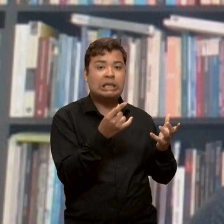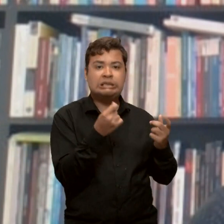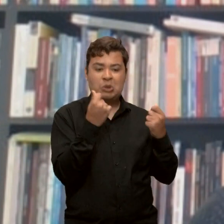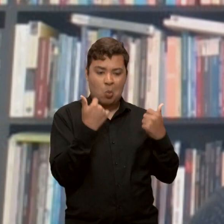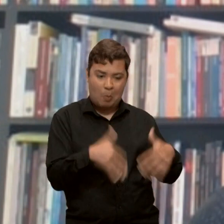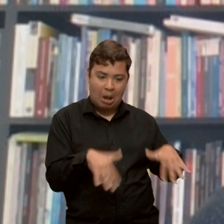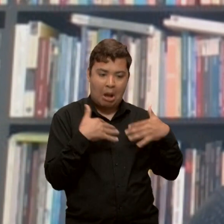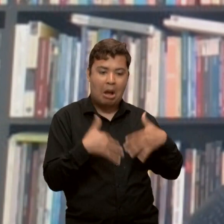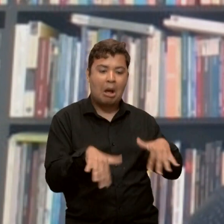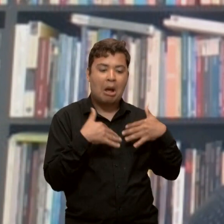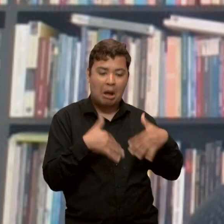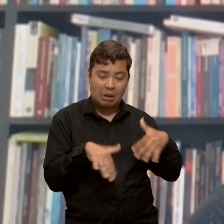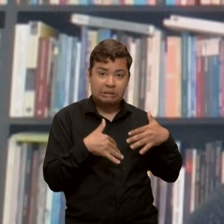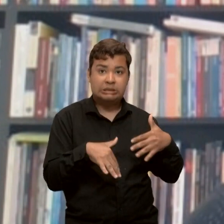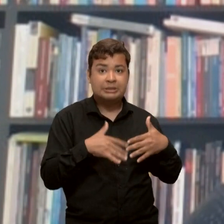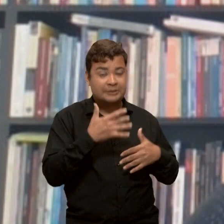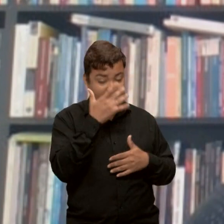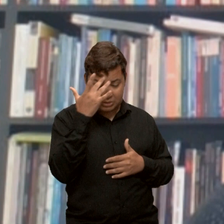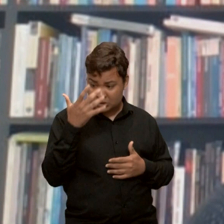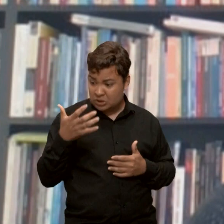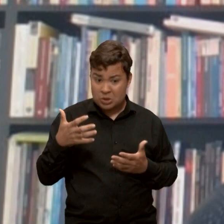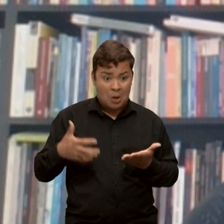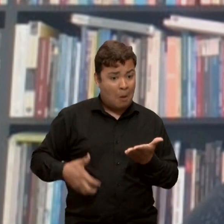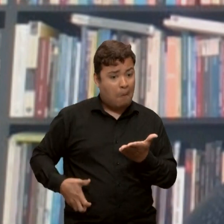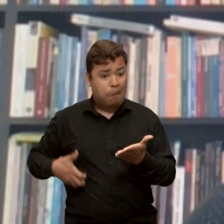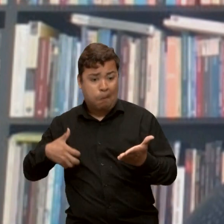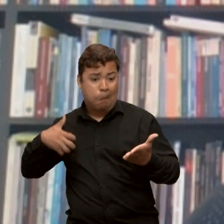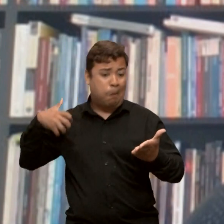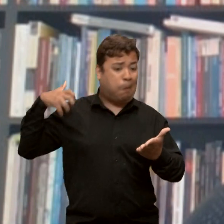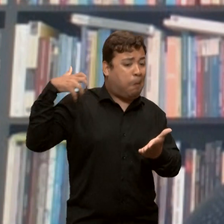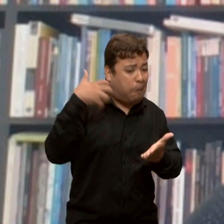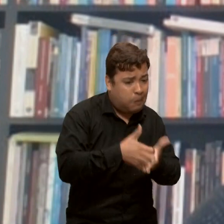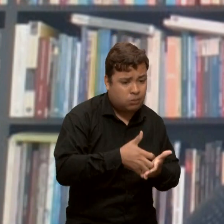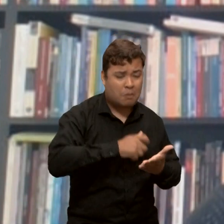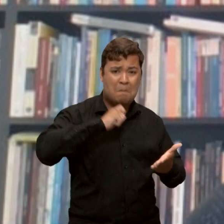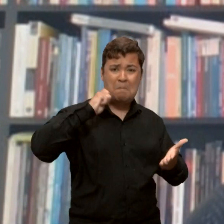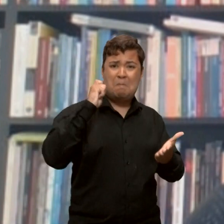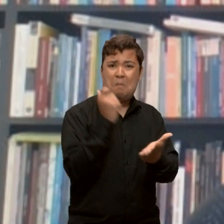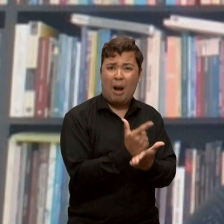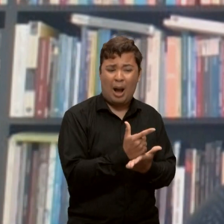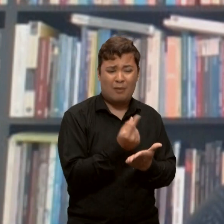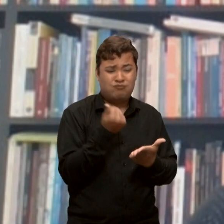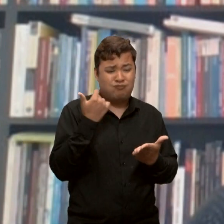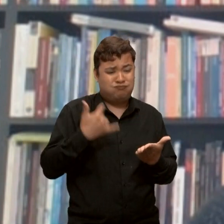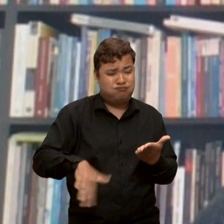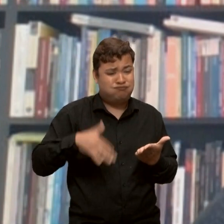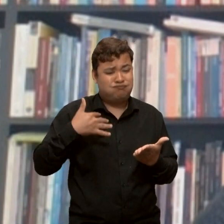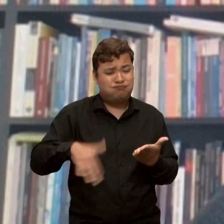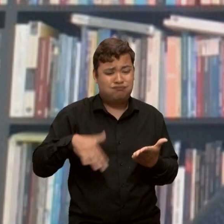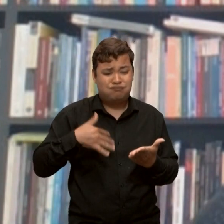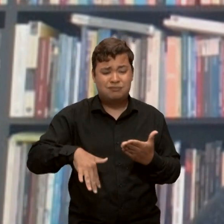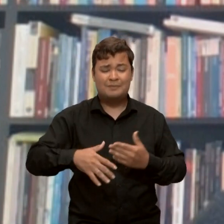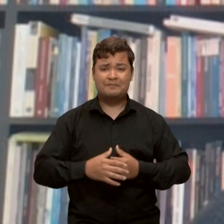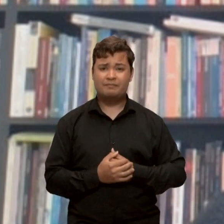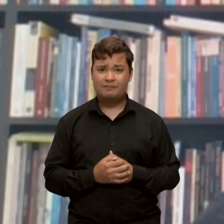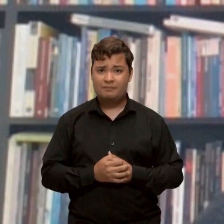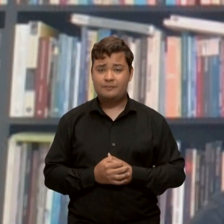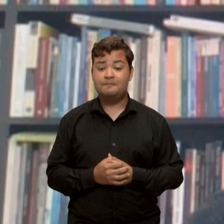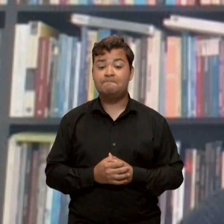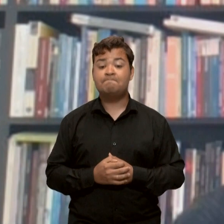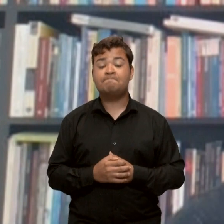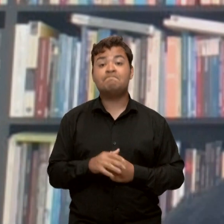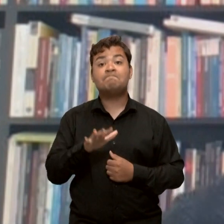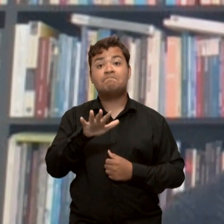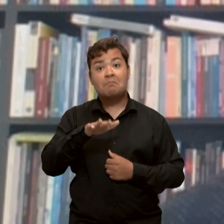sobrevalorizam isso, pagam o que tem, aí pagam valores enormes, né? E então o que é interessante pensar no ponto de